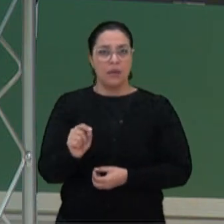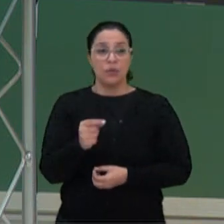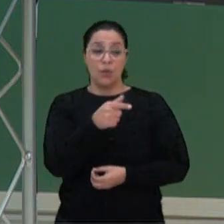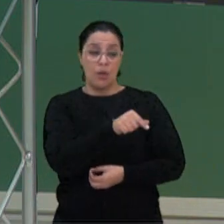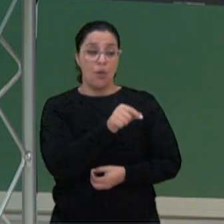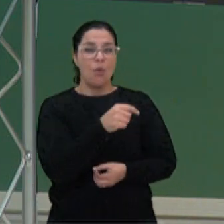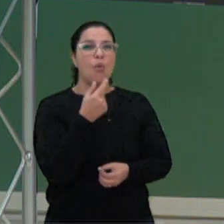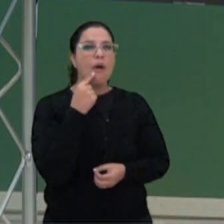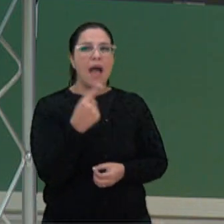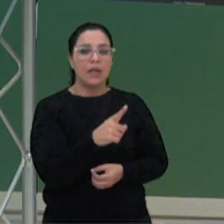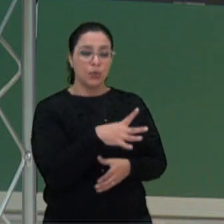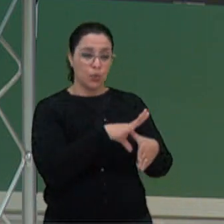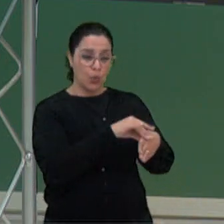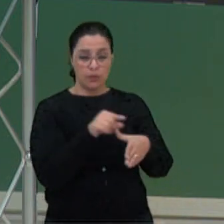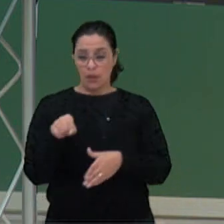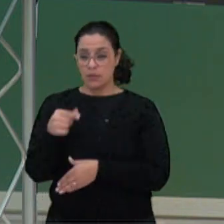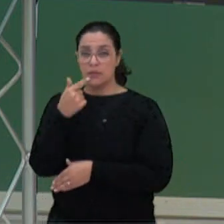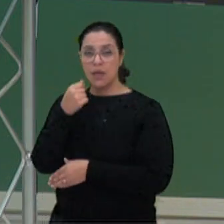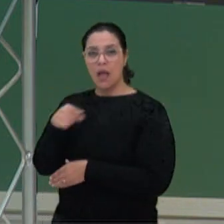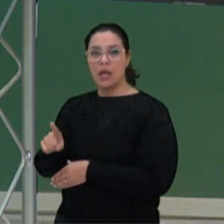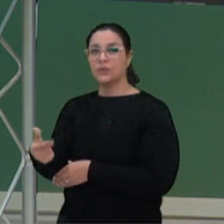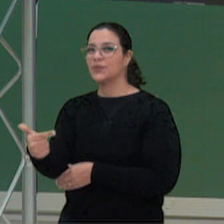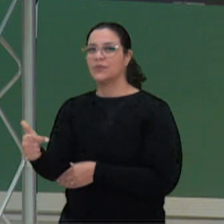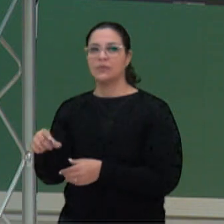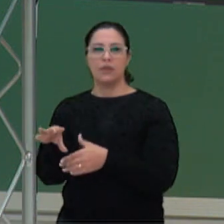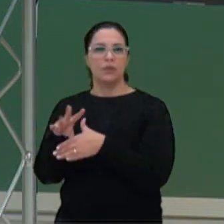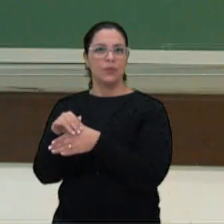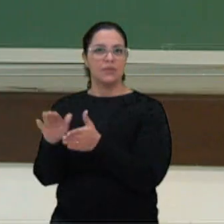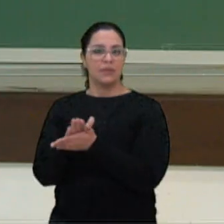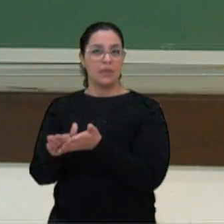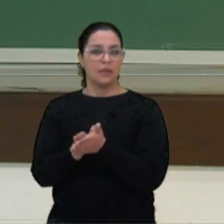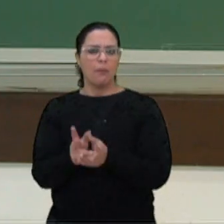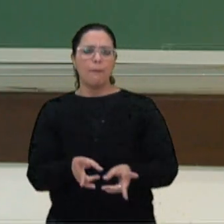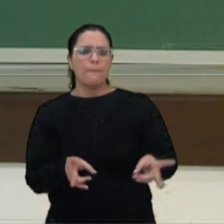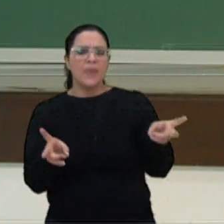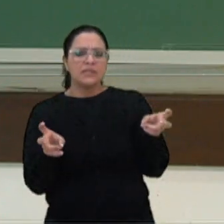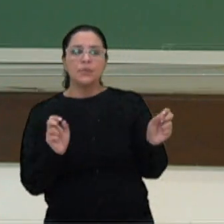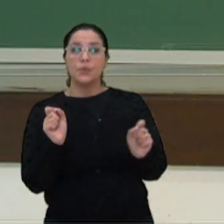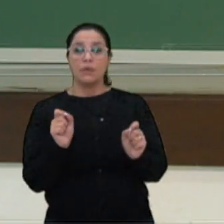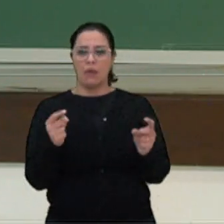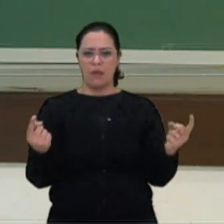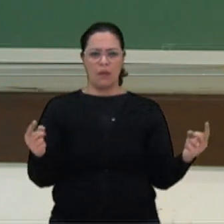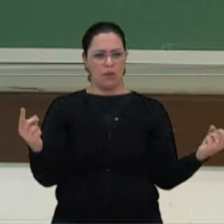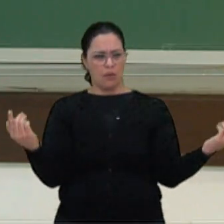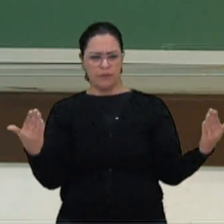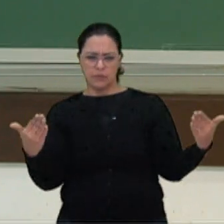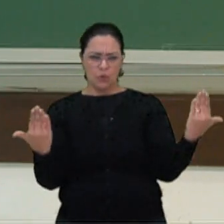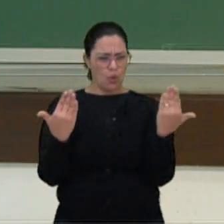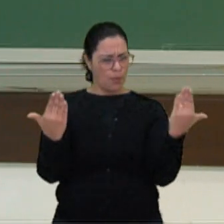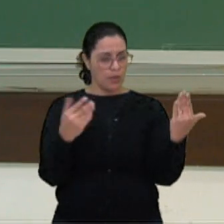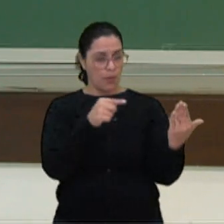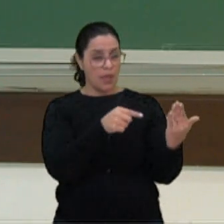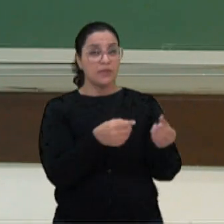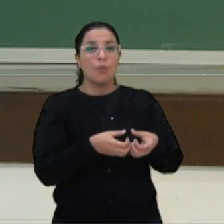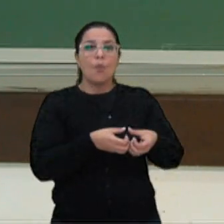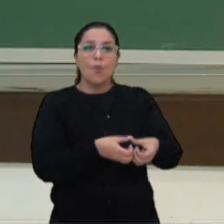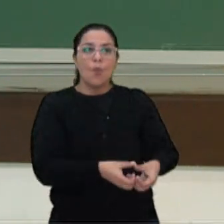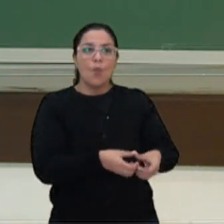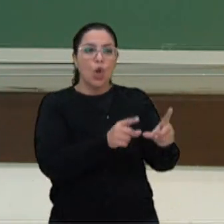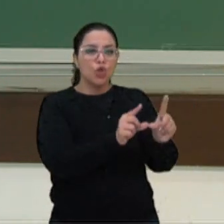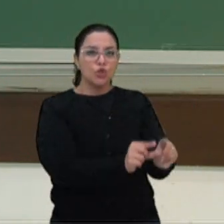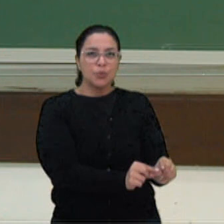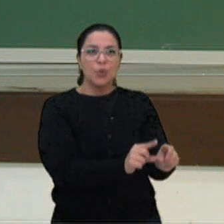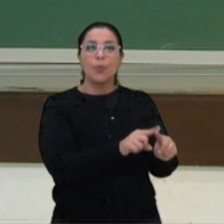tinha doença, um com a doença. E foi visto, então, que esses camundongos com a doença, o testículo ficou menor,